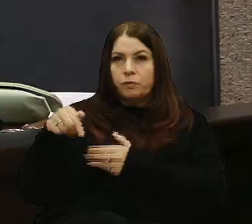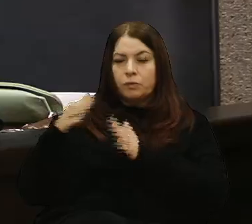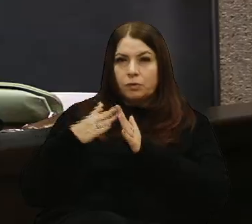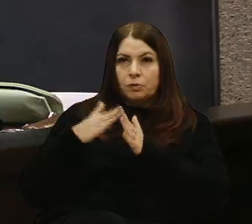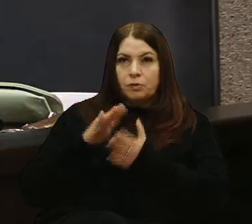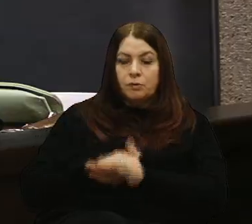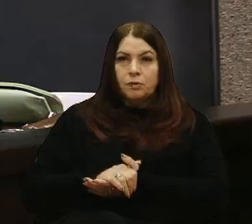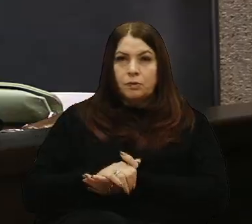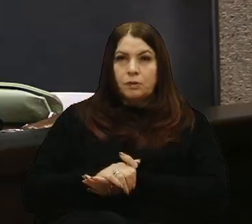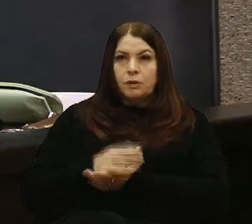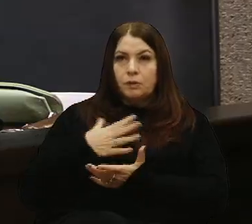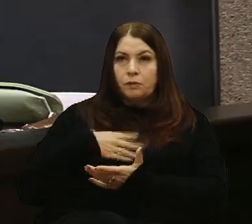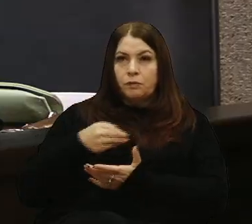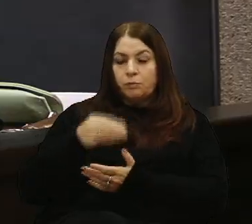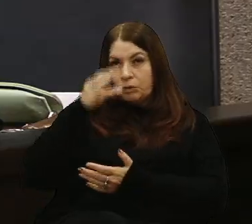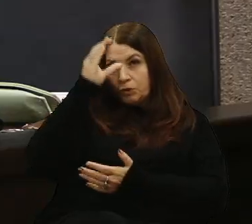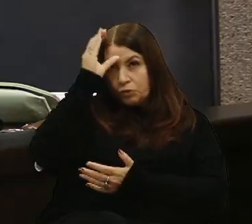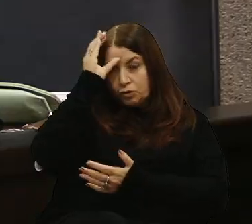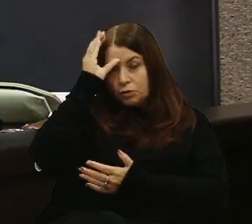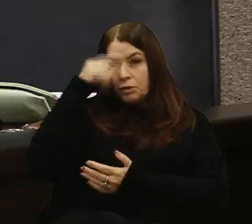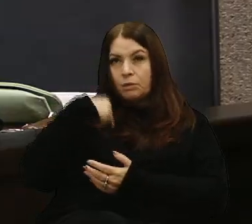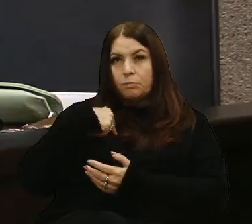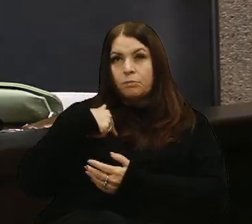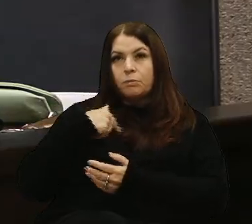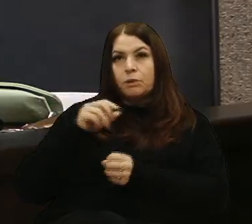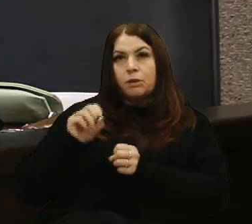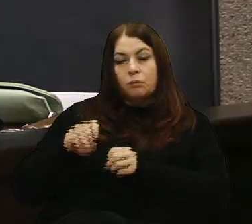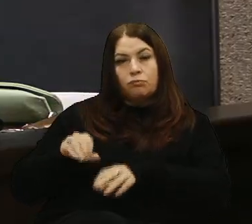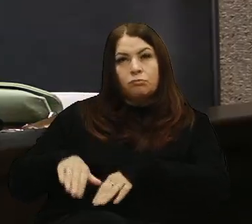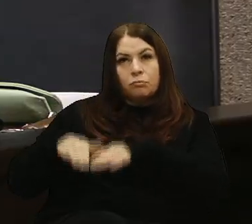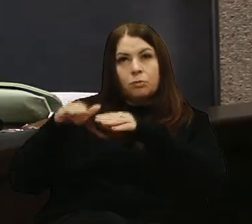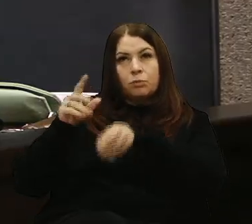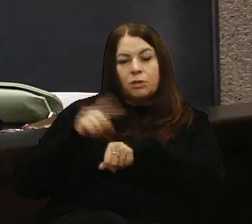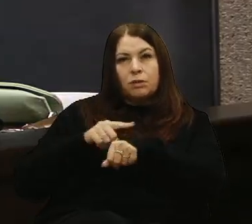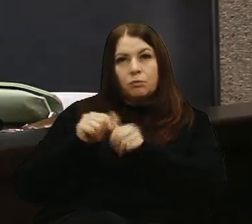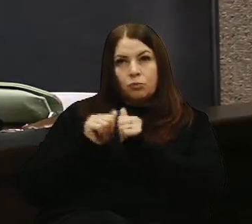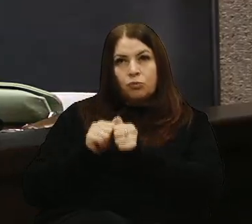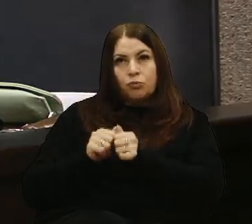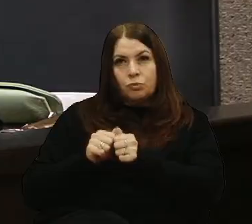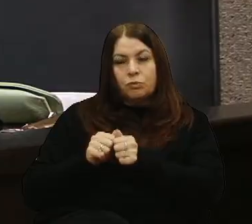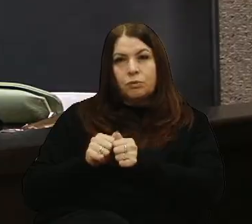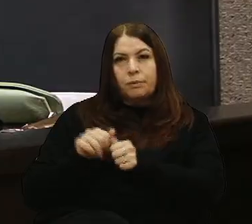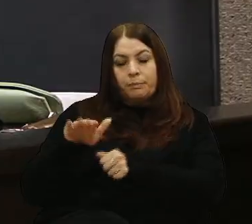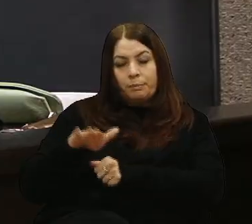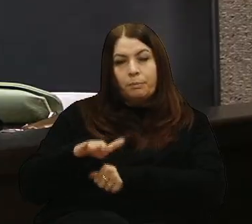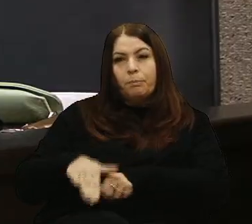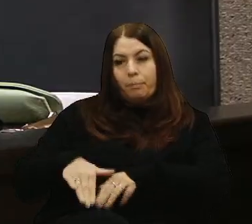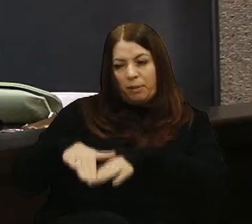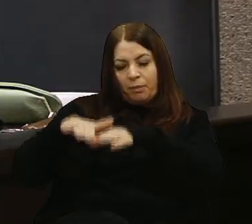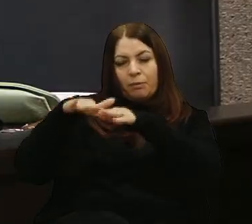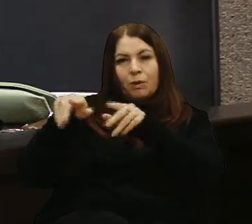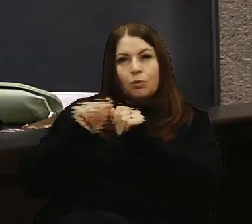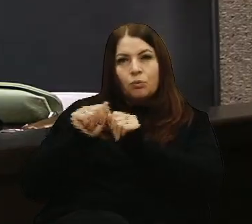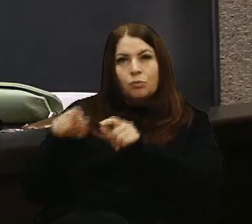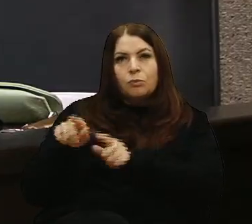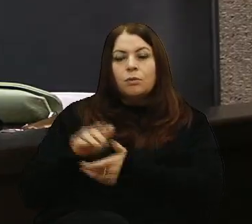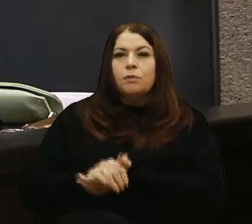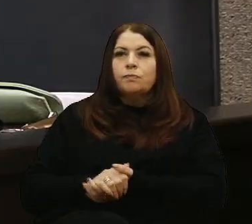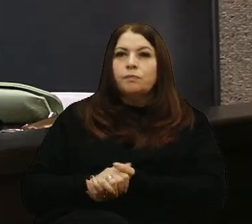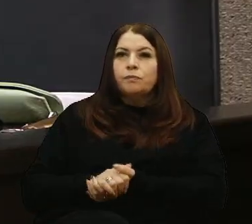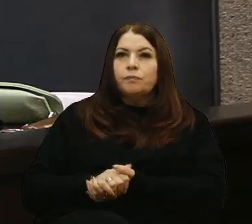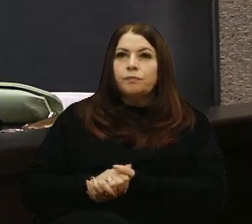casa, né? São filhos de uma tia minha, mas que eu crio há um bom tempo, criei de pequeno, né? Enfim, e